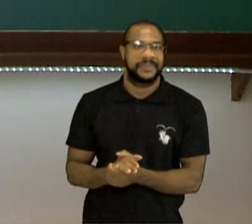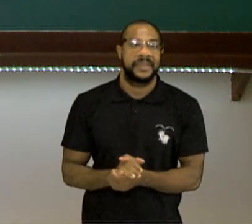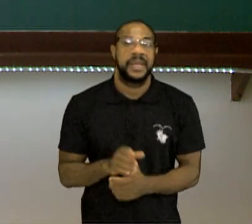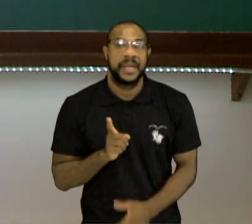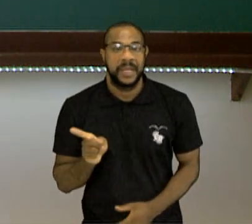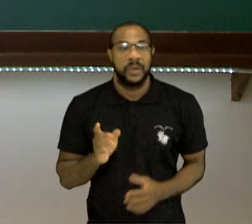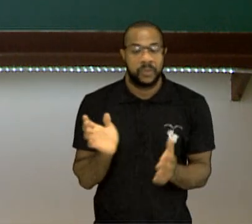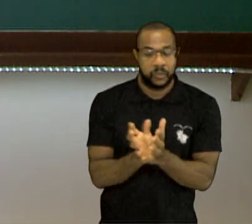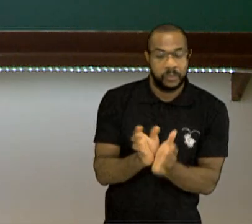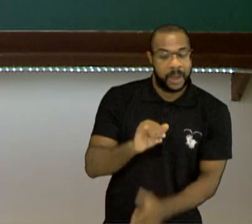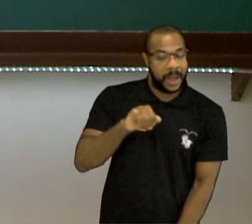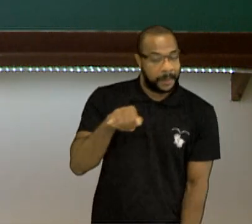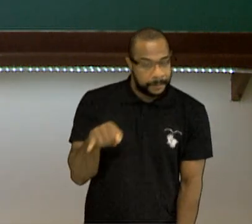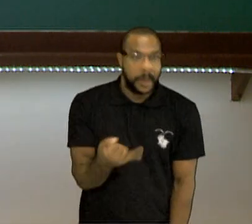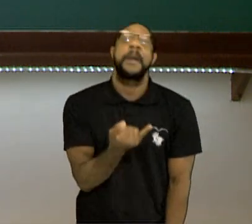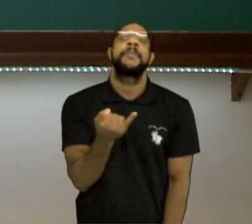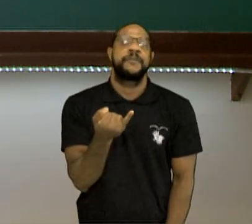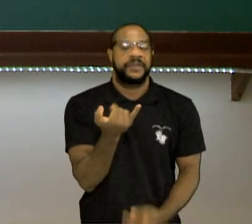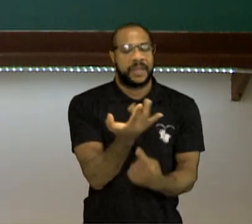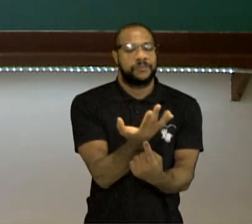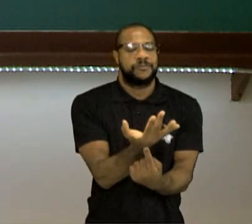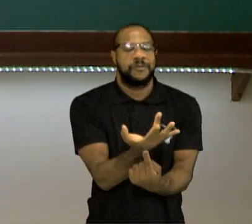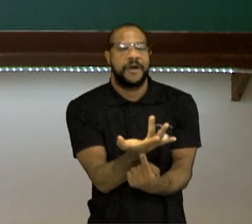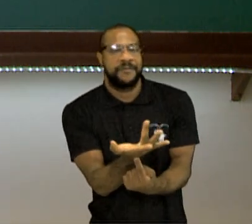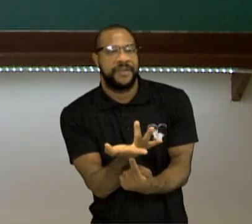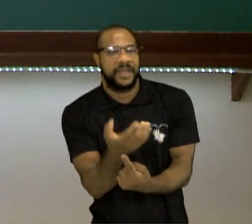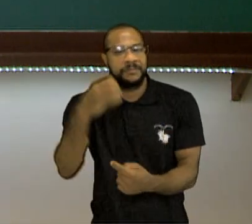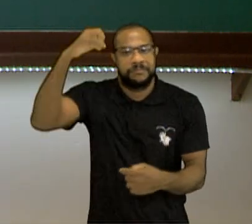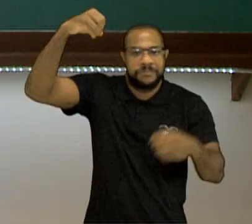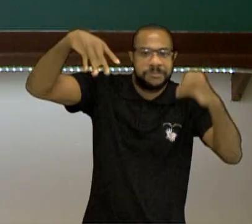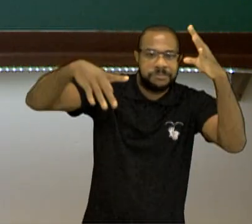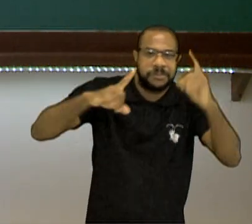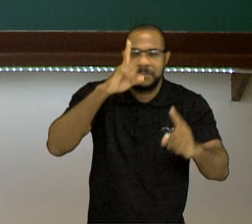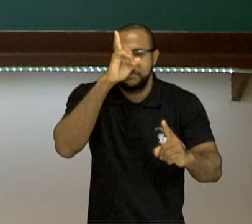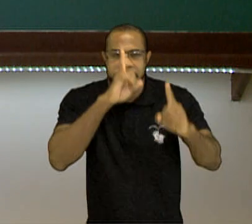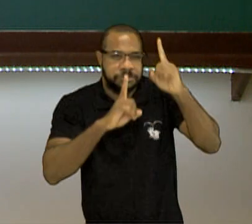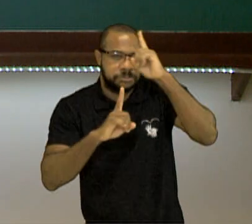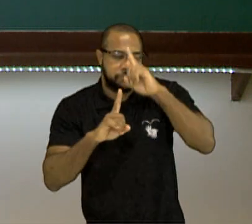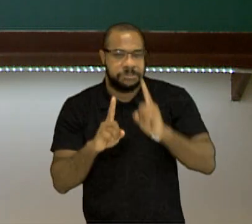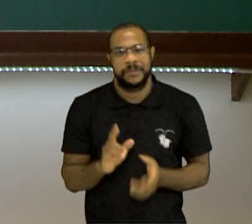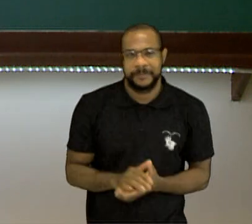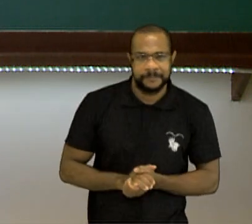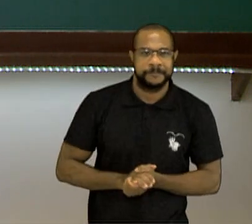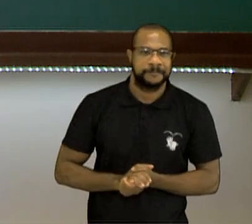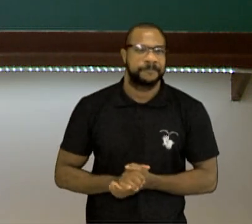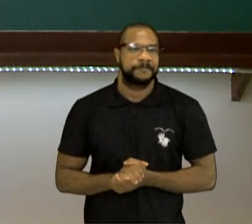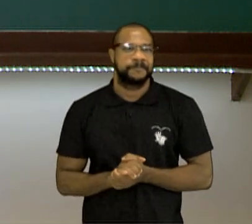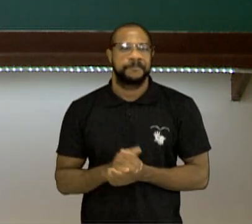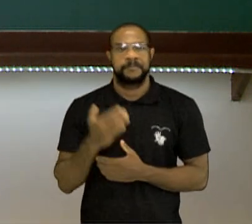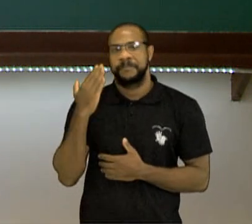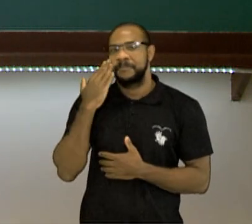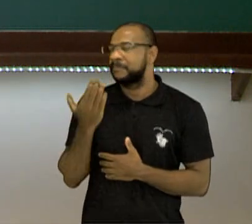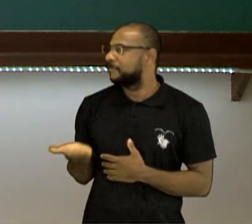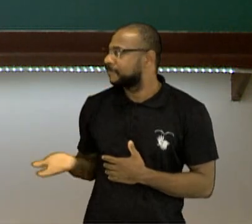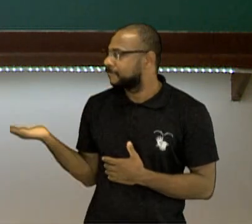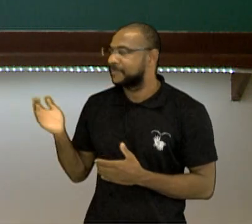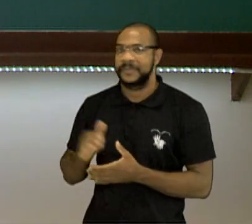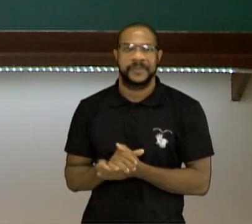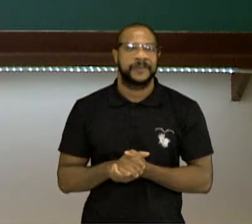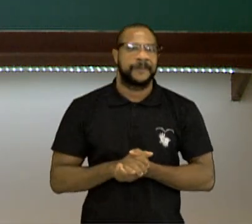vela e criaram essas tonalidades aí que a gente acabou de ver nas imagens.